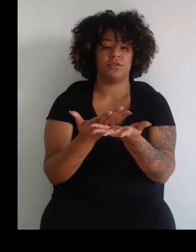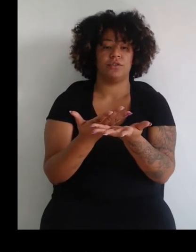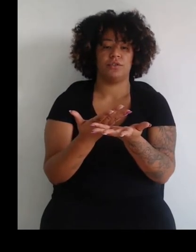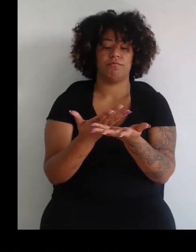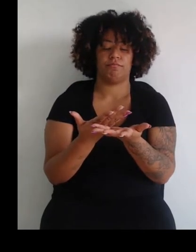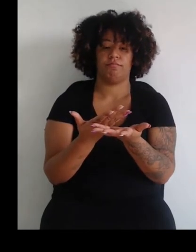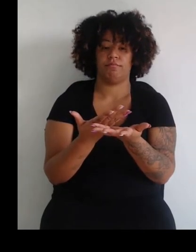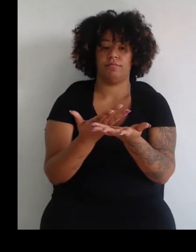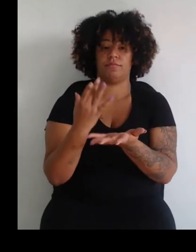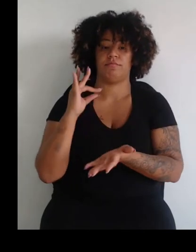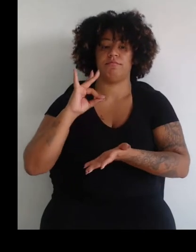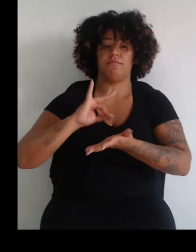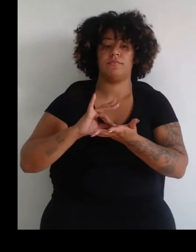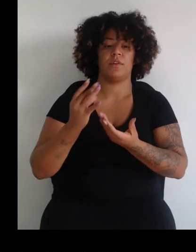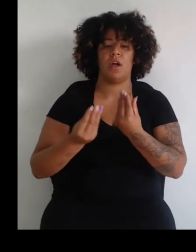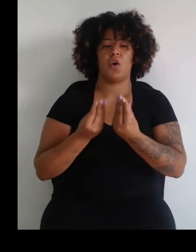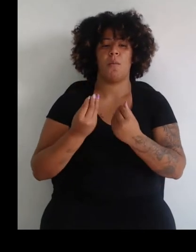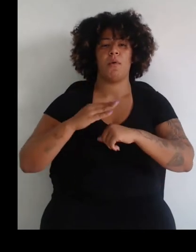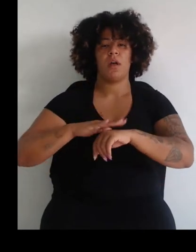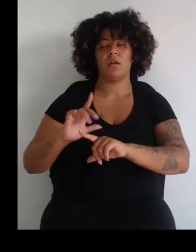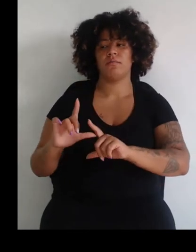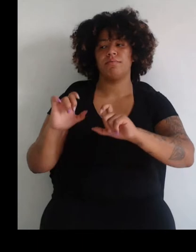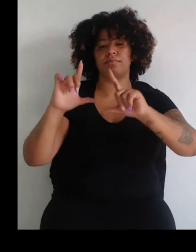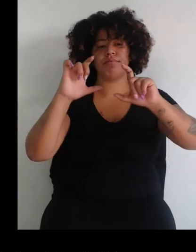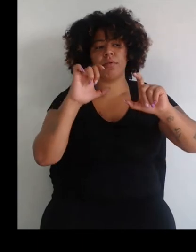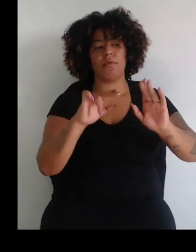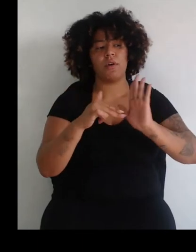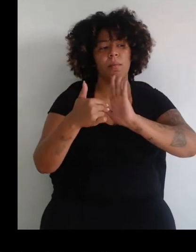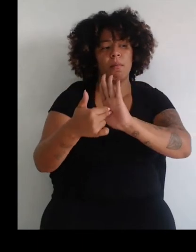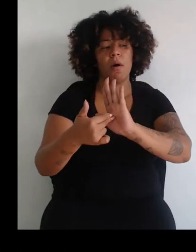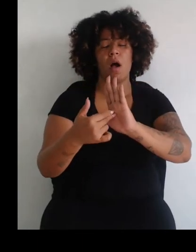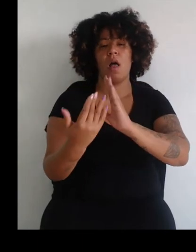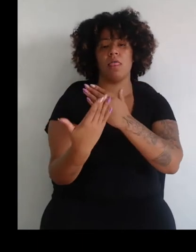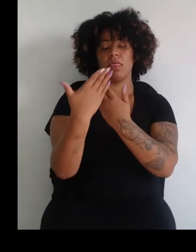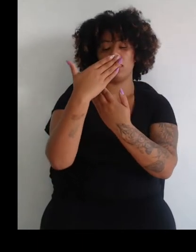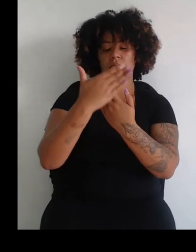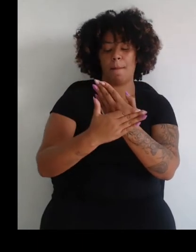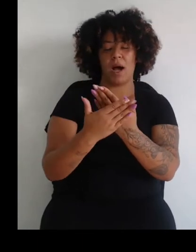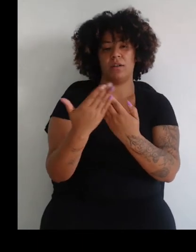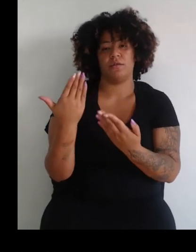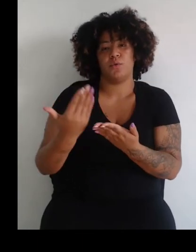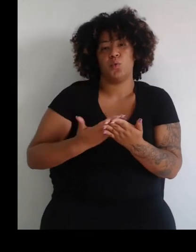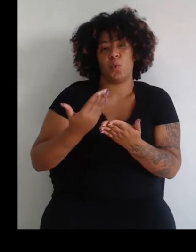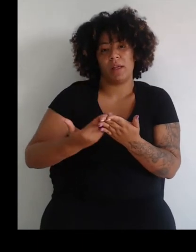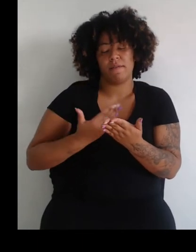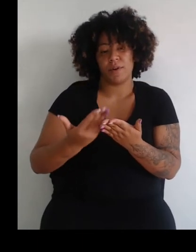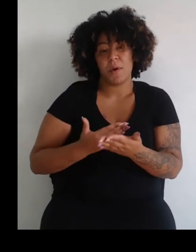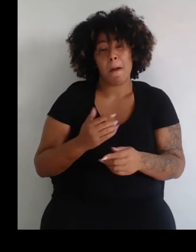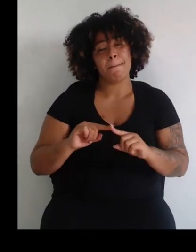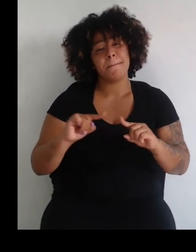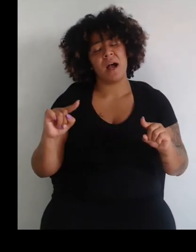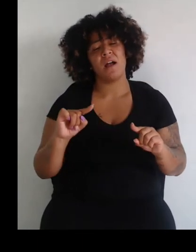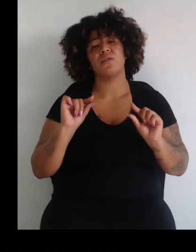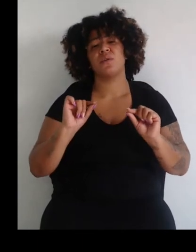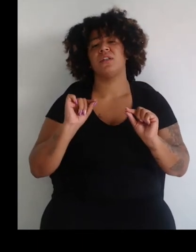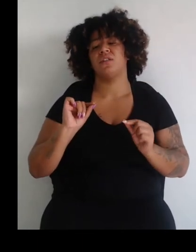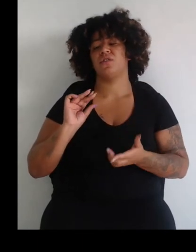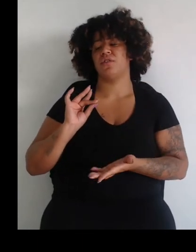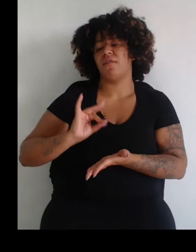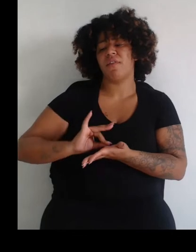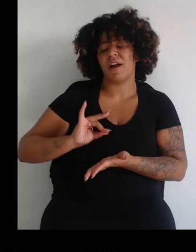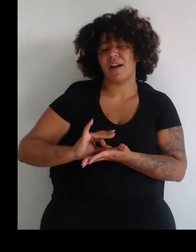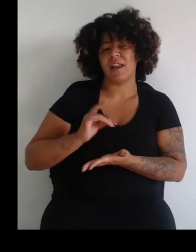modo como as fotos foram casualmente dispostas na página mas o que de fato essa placa